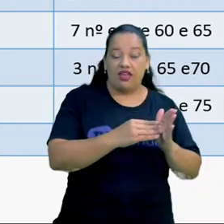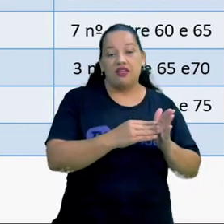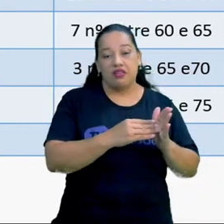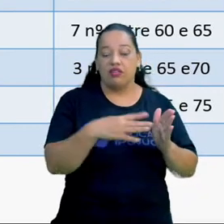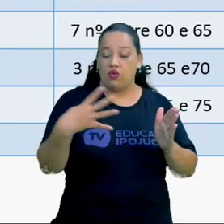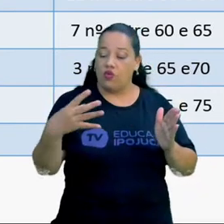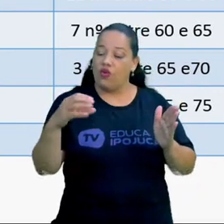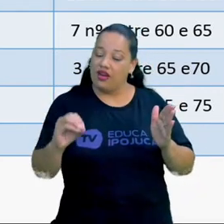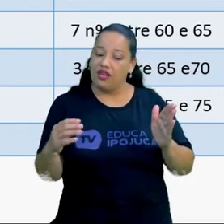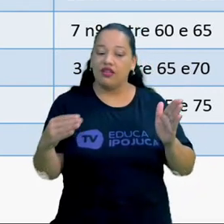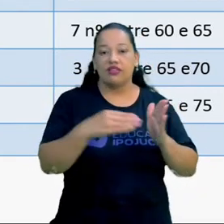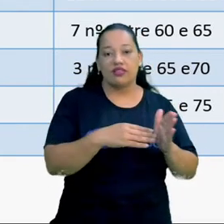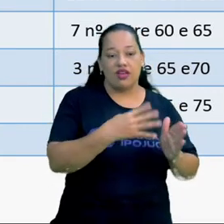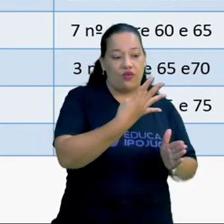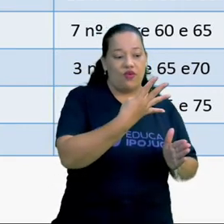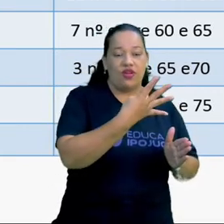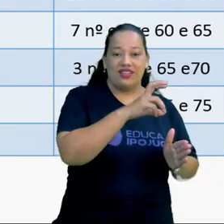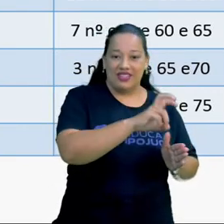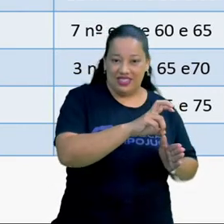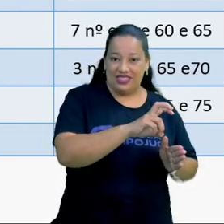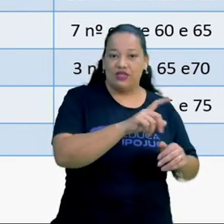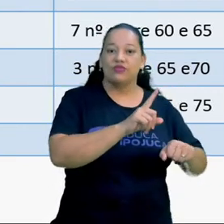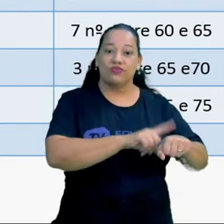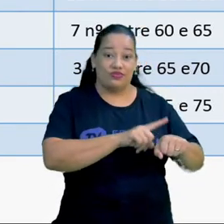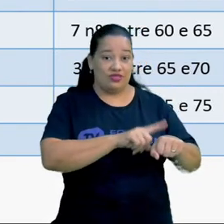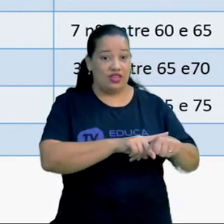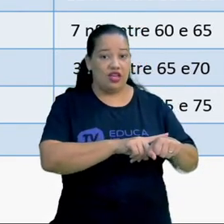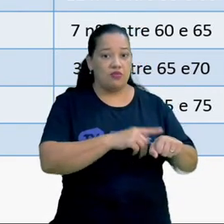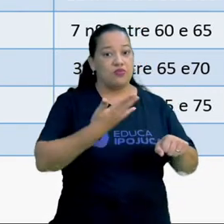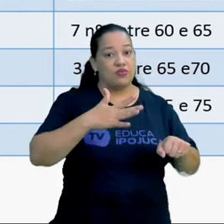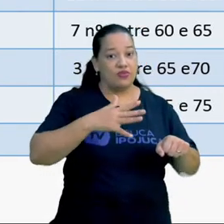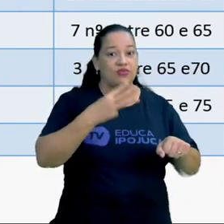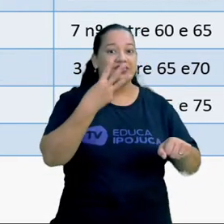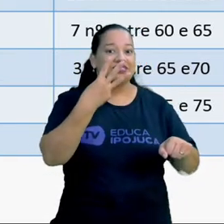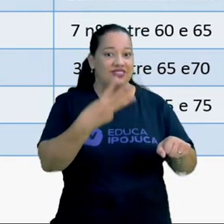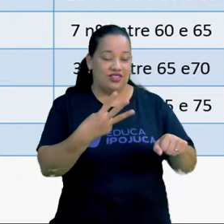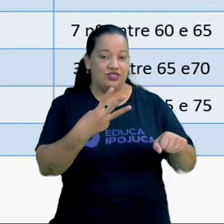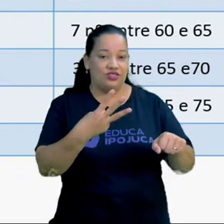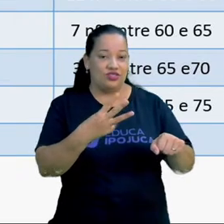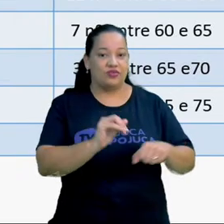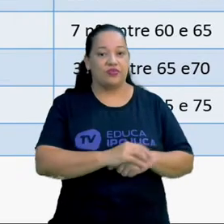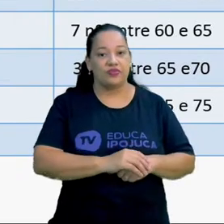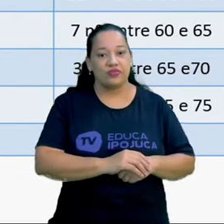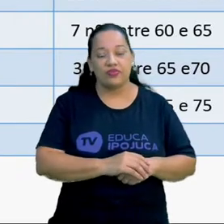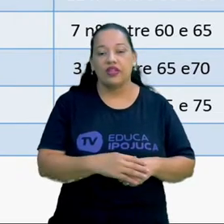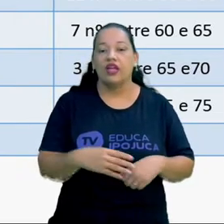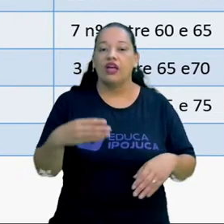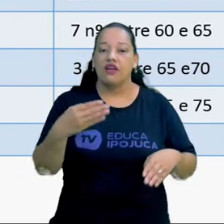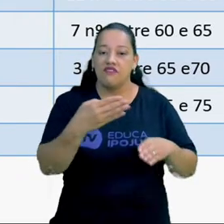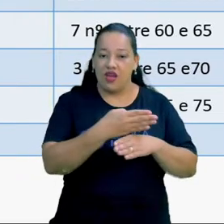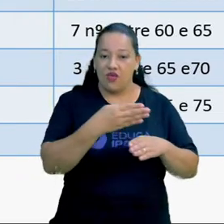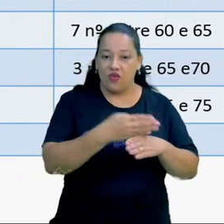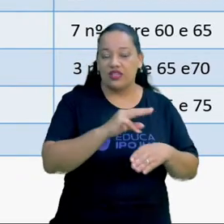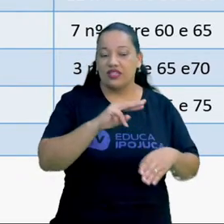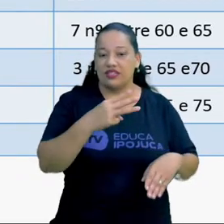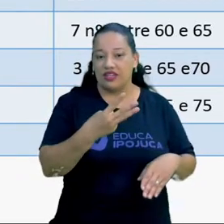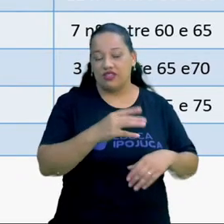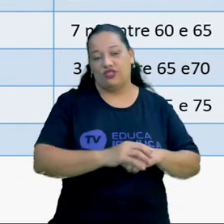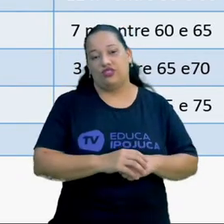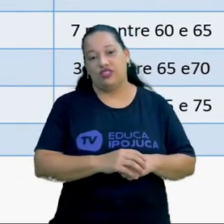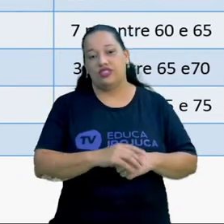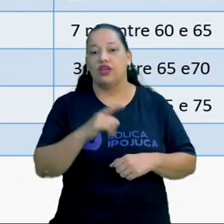5 minutos, nós tivemos uma frequência de 3. Pode contar aí. Temos 3